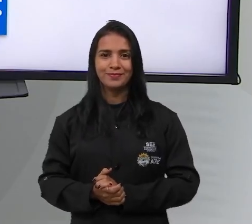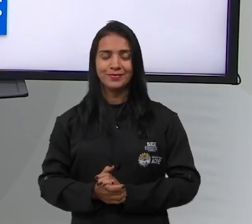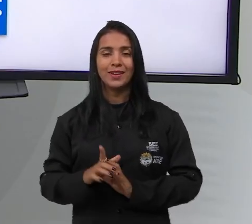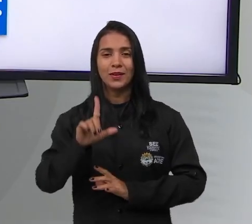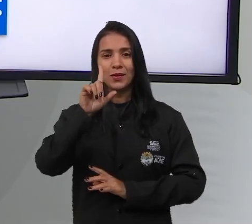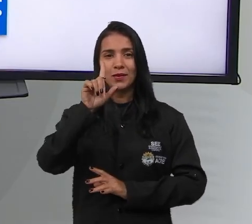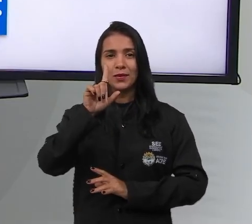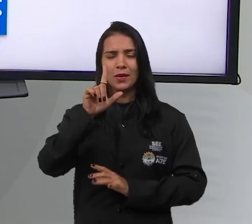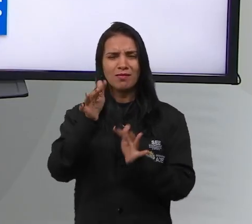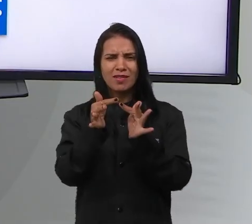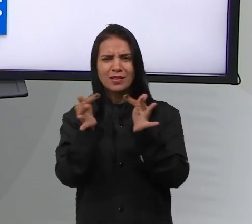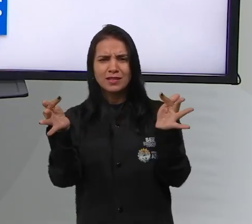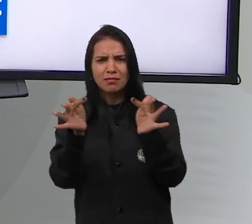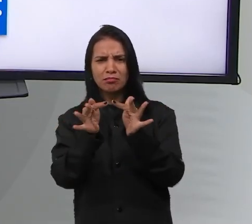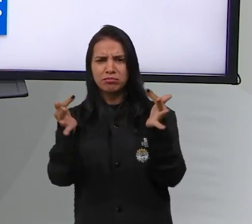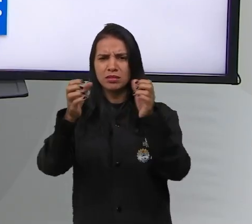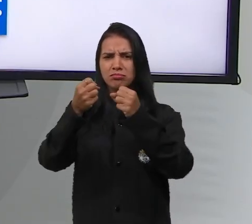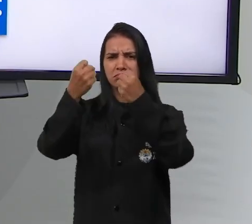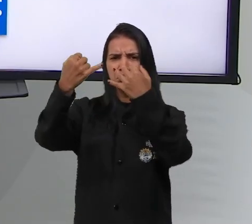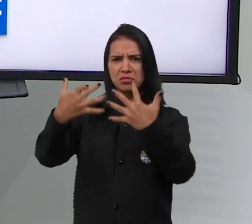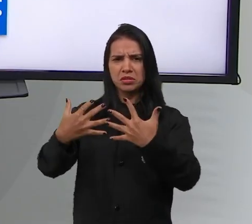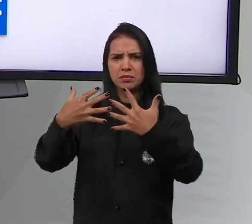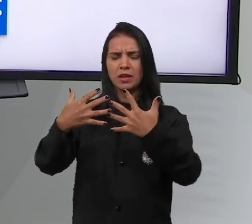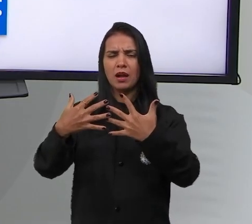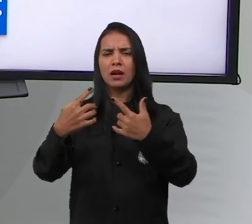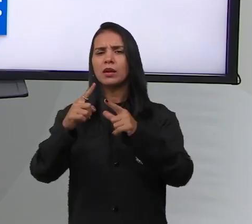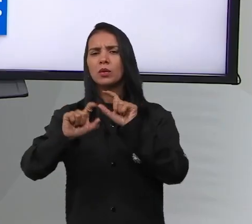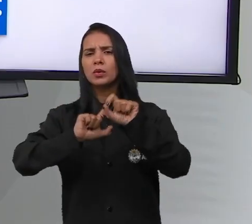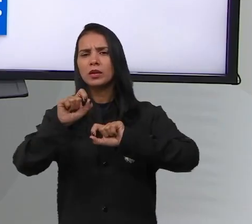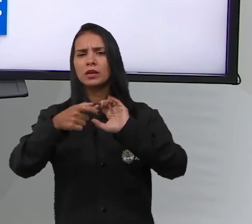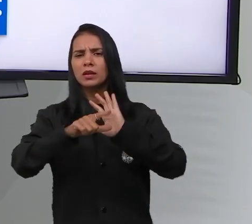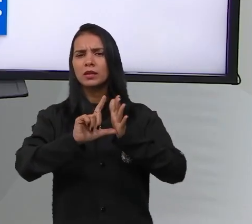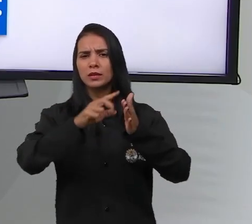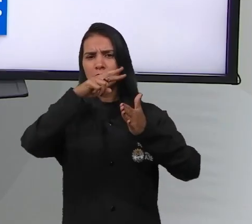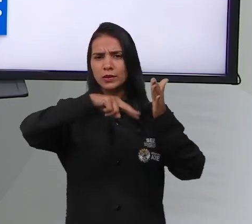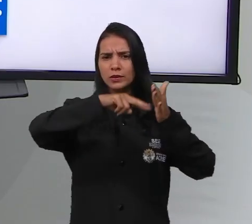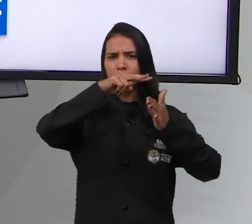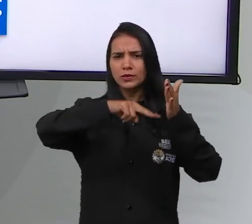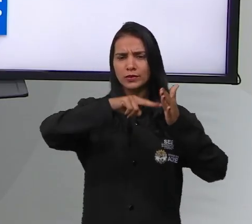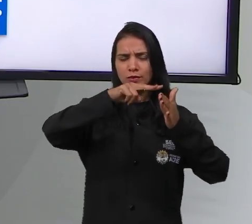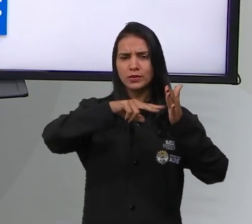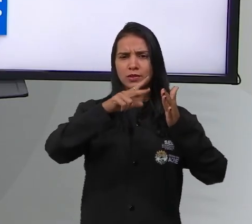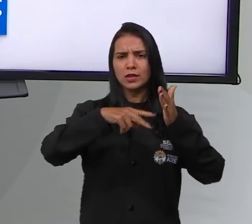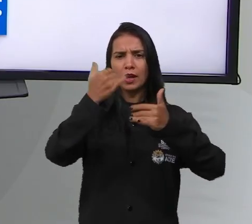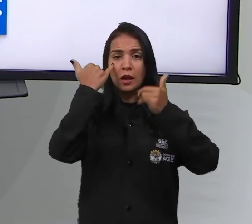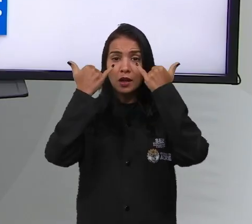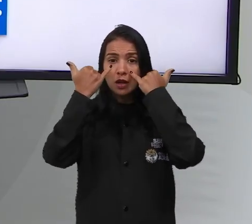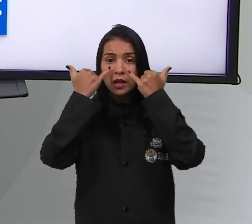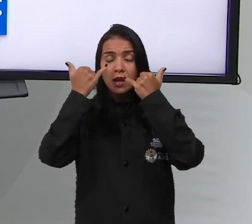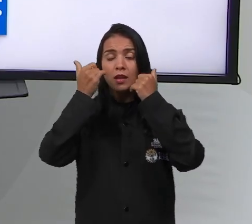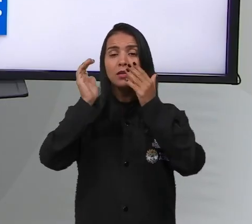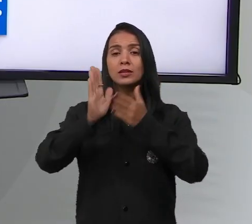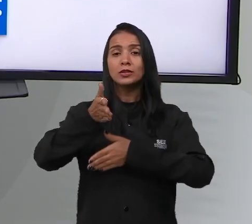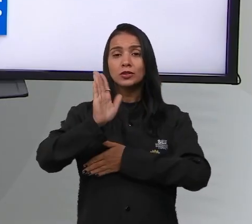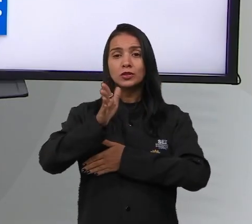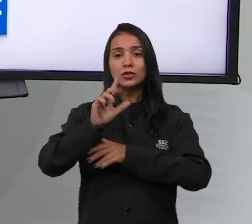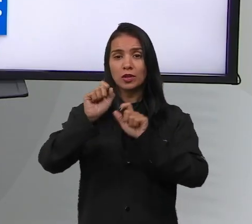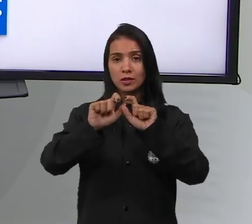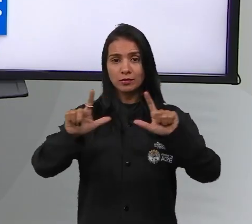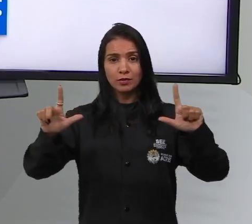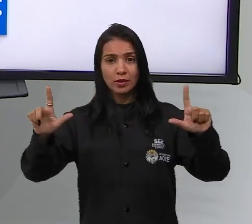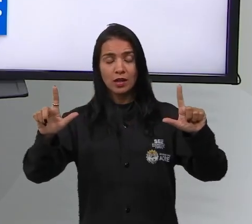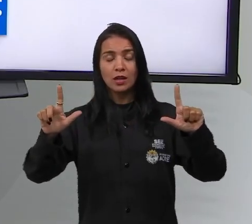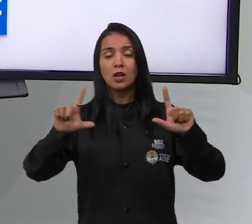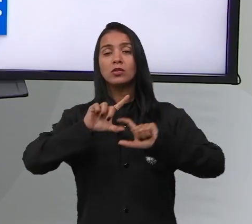singular, muito simples, antes de fazer a leitura para vocês das informações que já estão aparecendo,